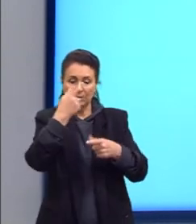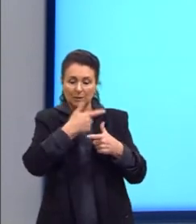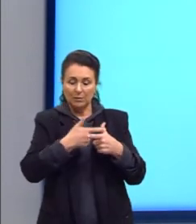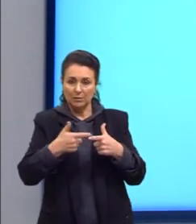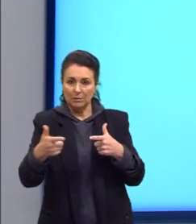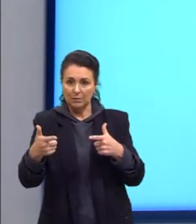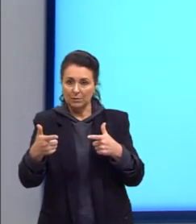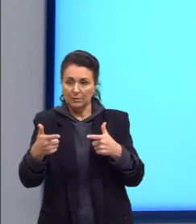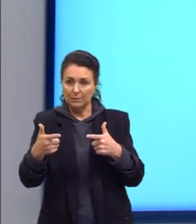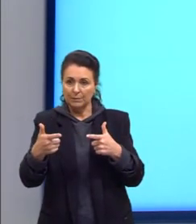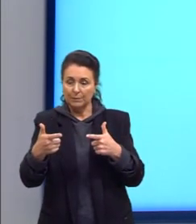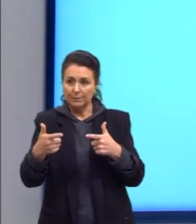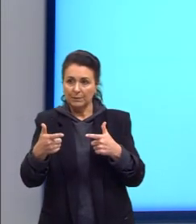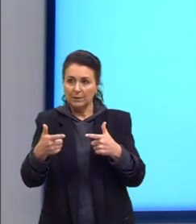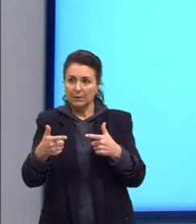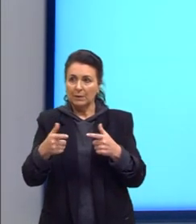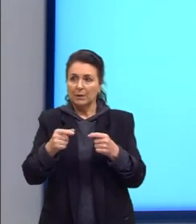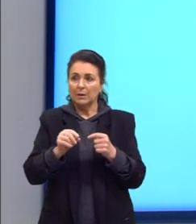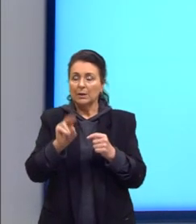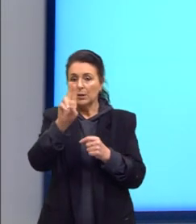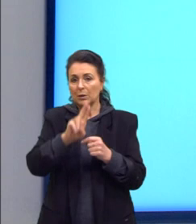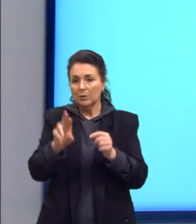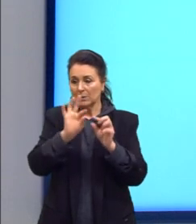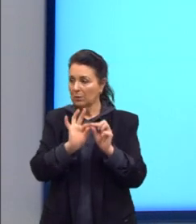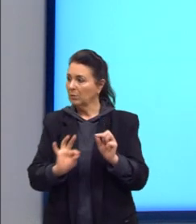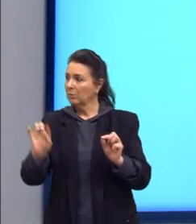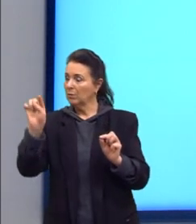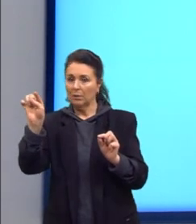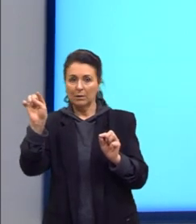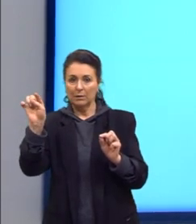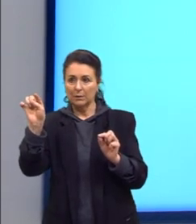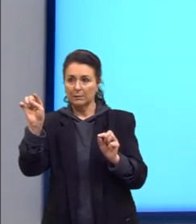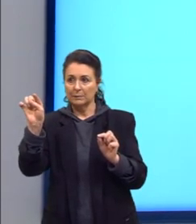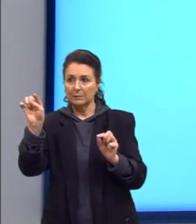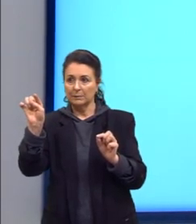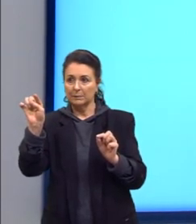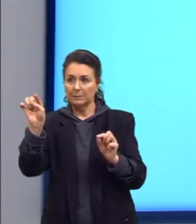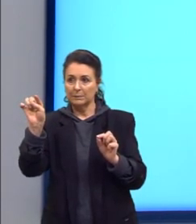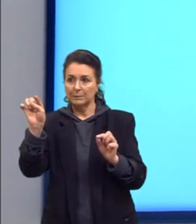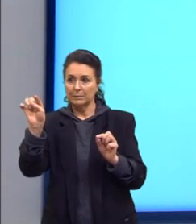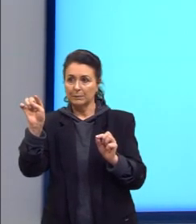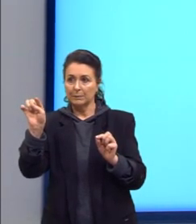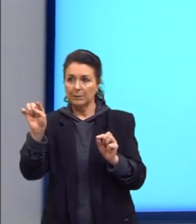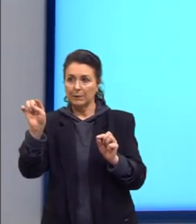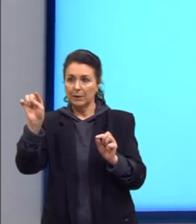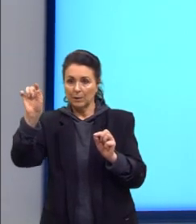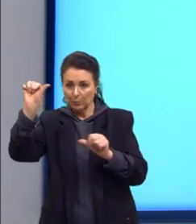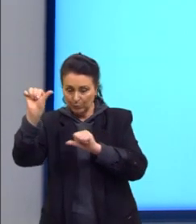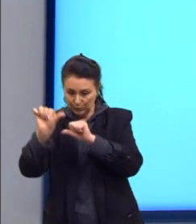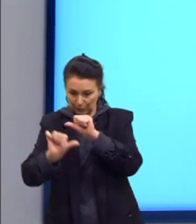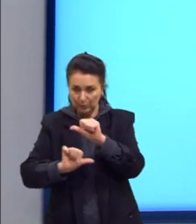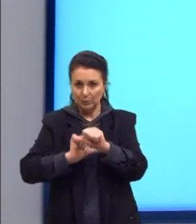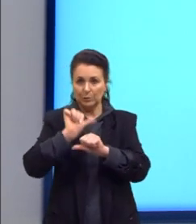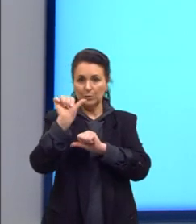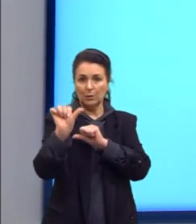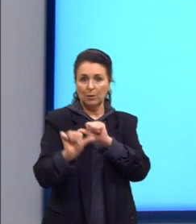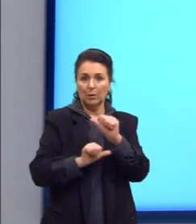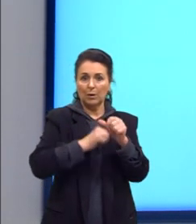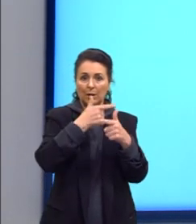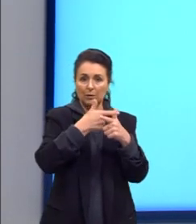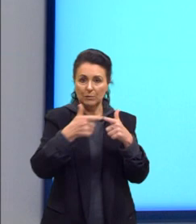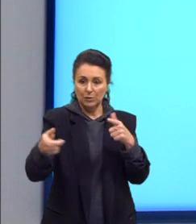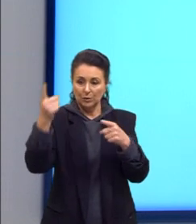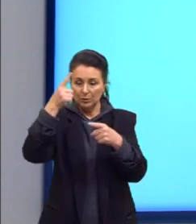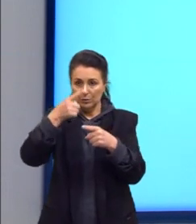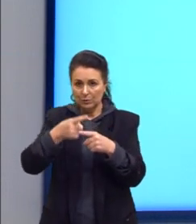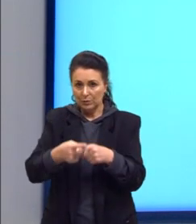divisões certo a gente coloca ele aqui né e passa dividindo multiplica então